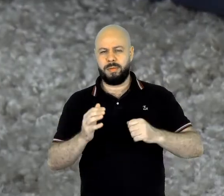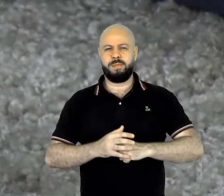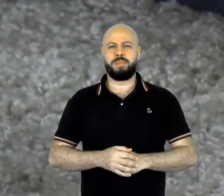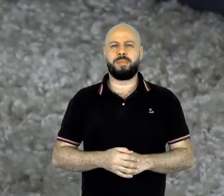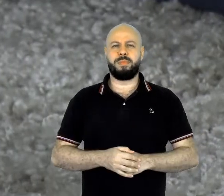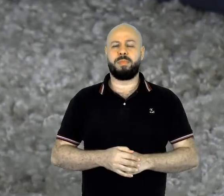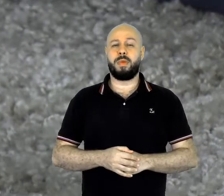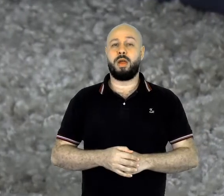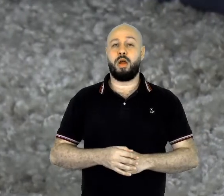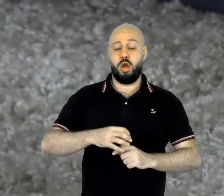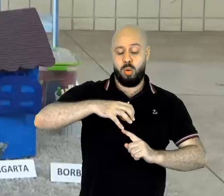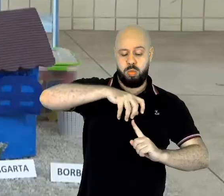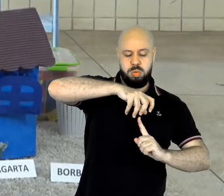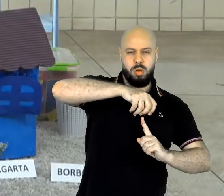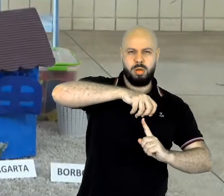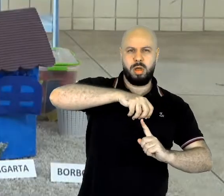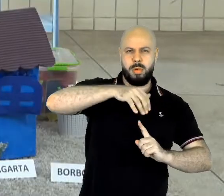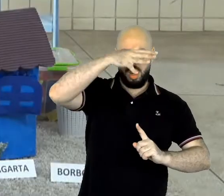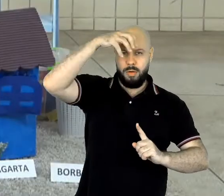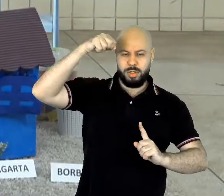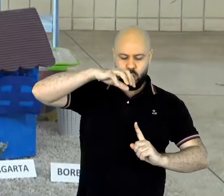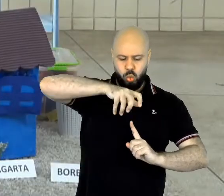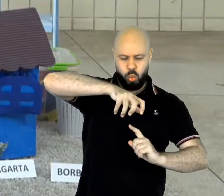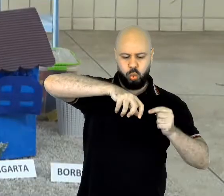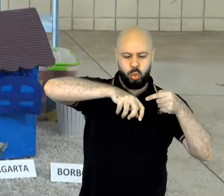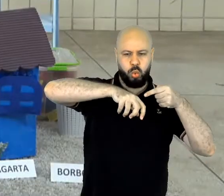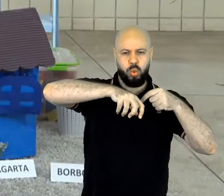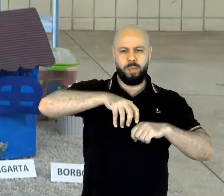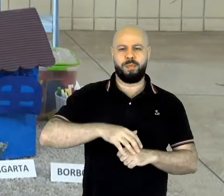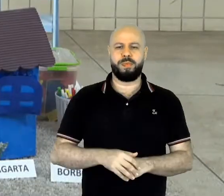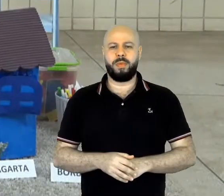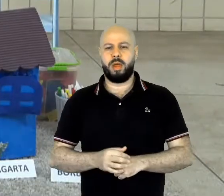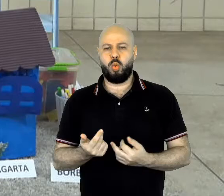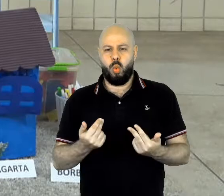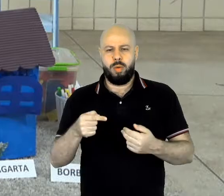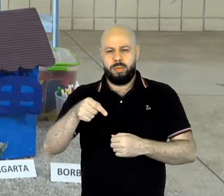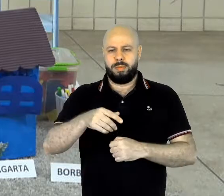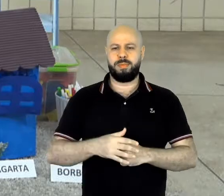de tampinhas de refrigerante iguais a essa